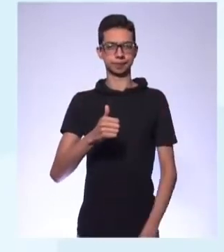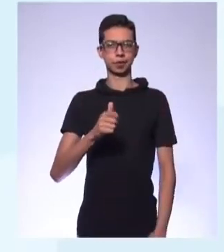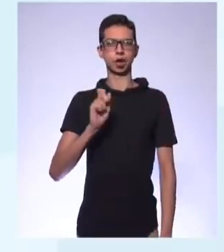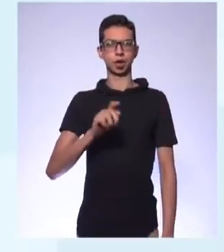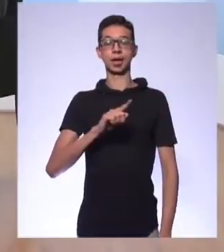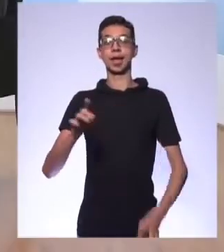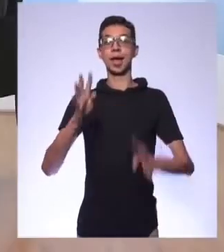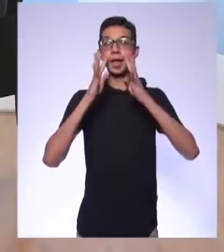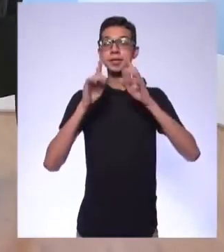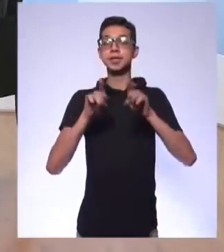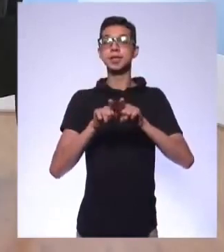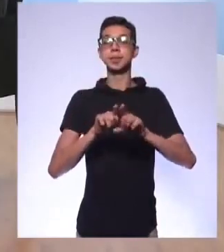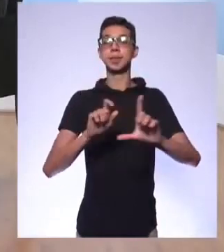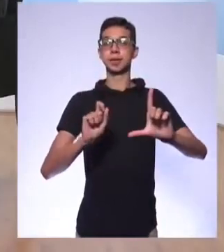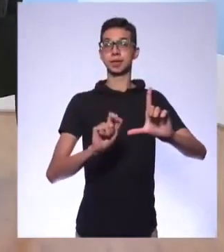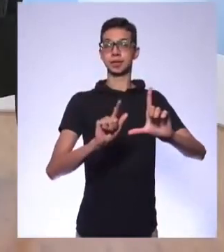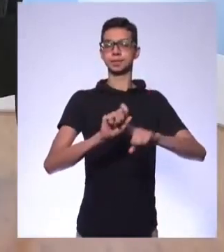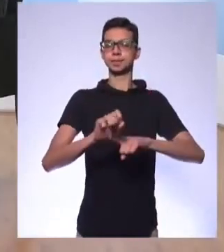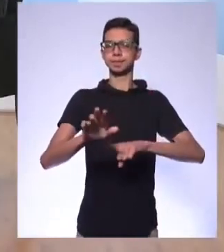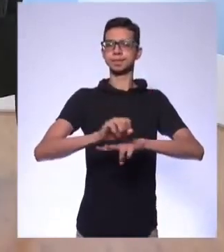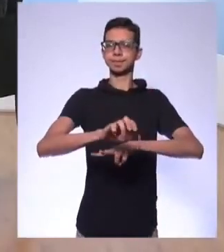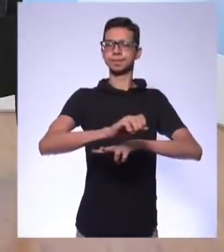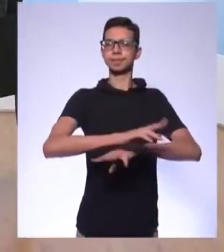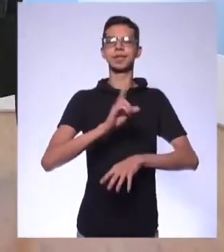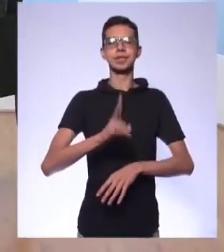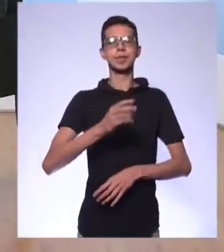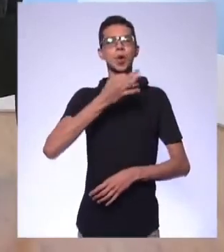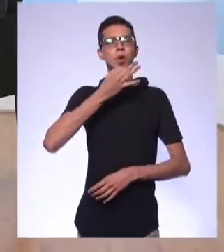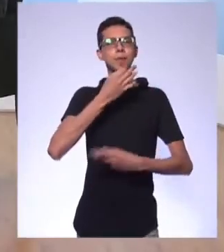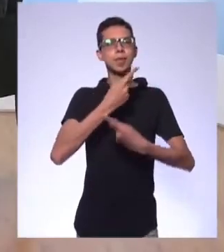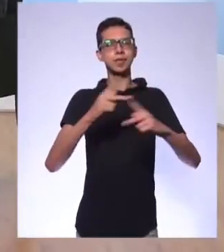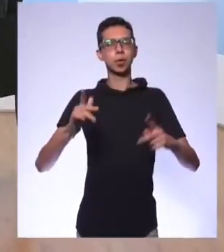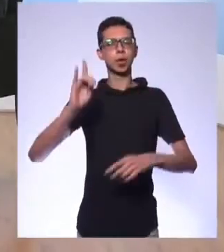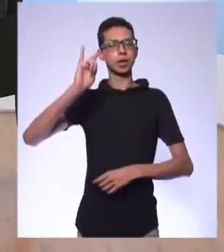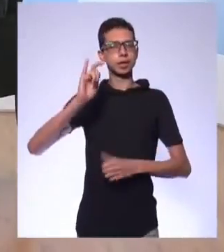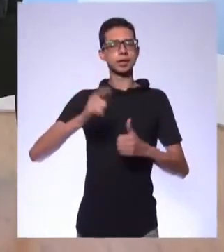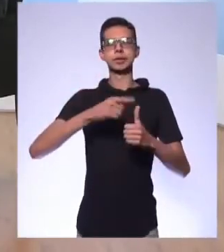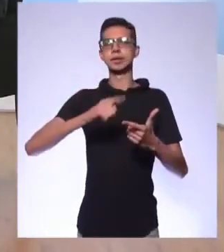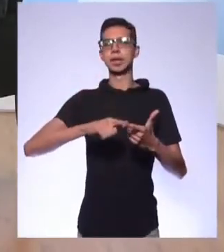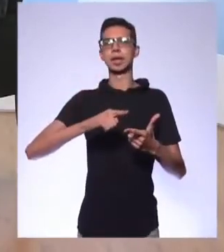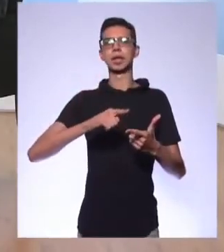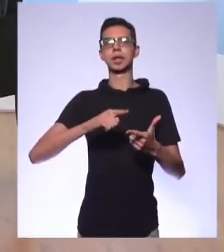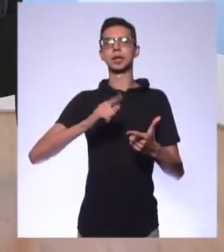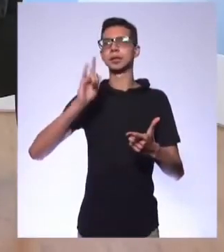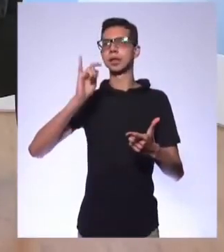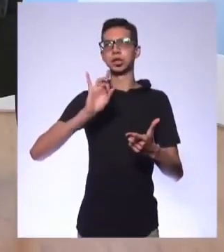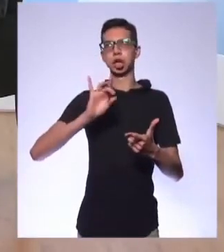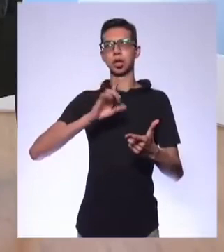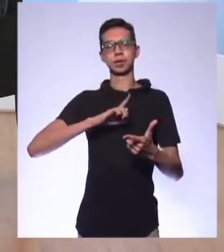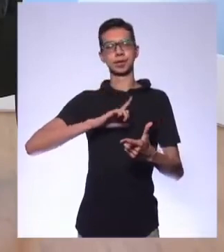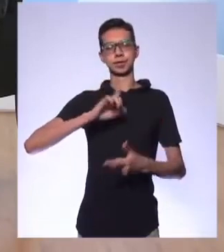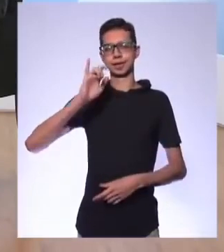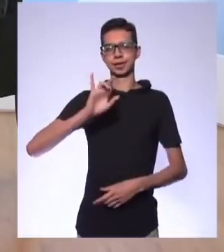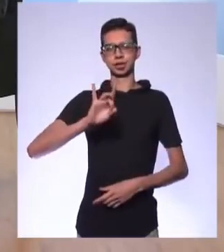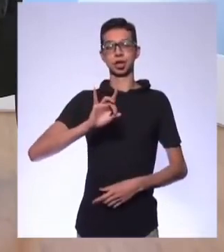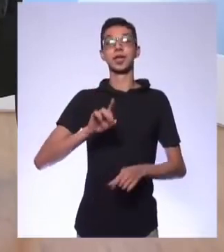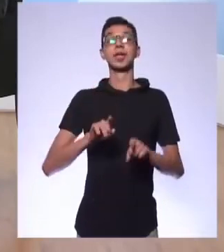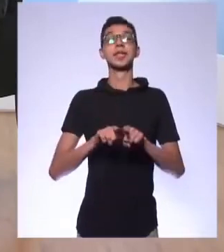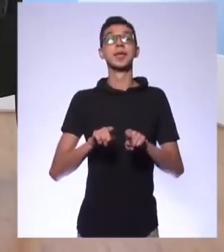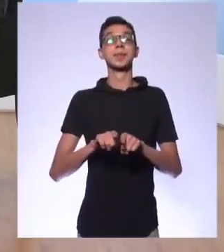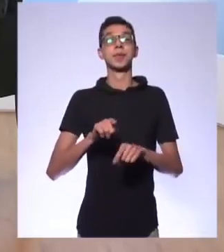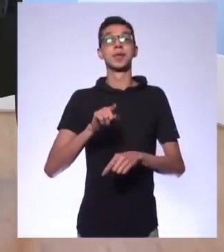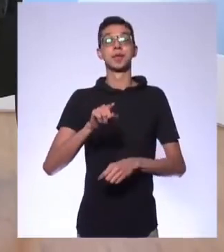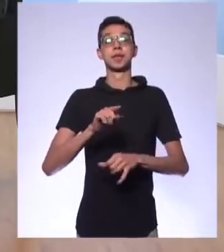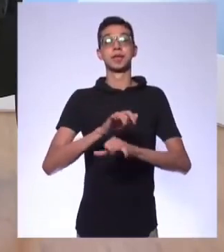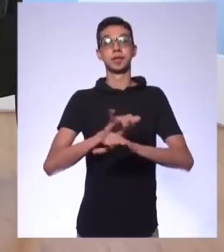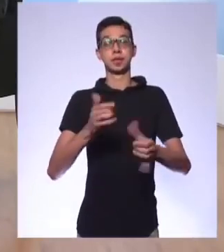Assista, compartilha com a gente e... dá a sua opinião no Instagram, no Instagram, só que a gente só tem Instagram. Também coloca sobre as